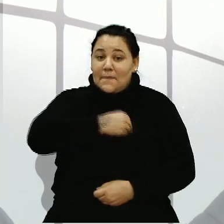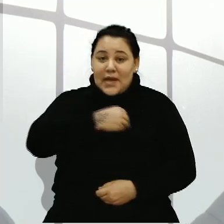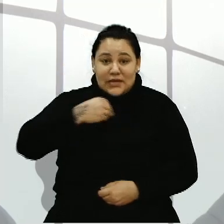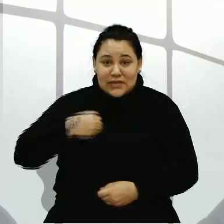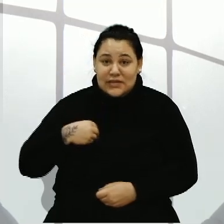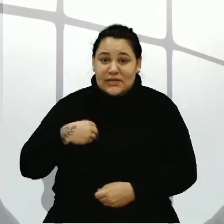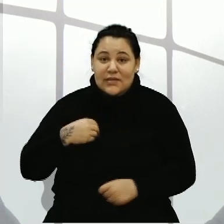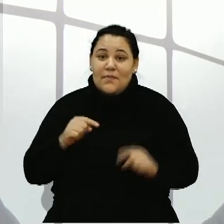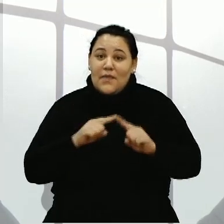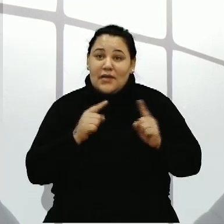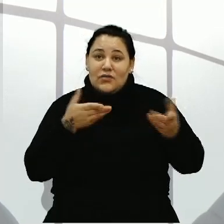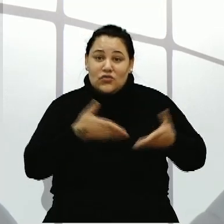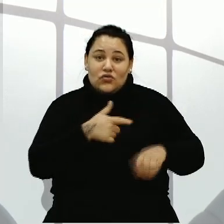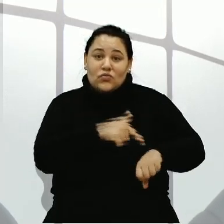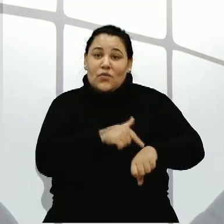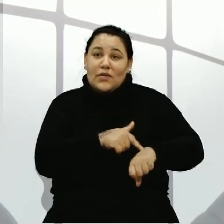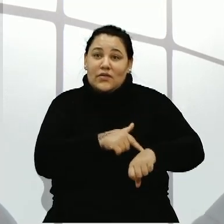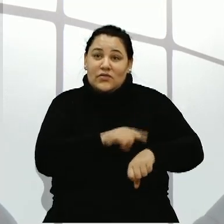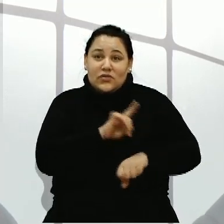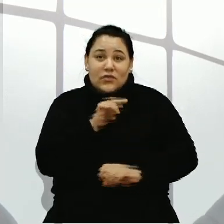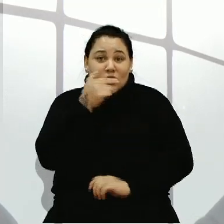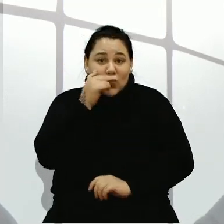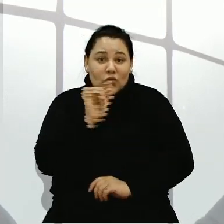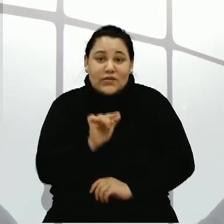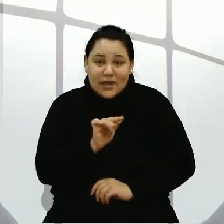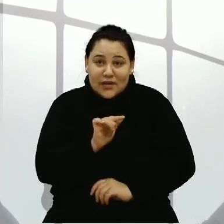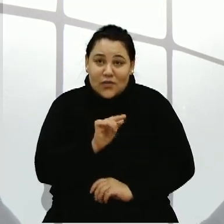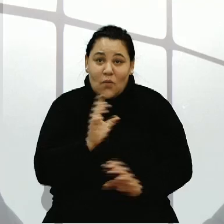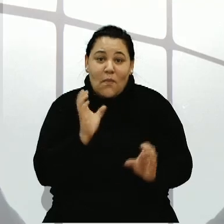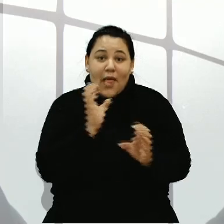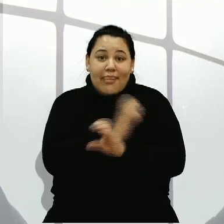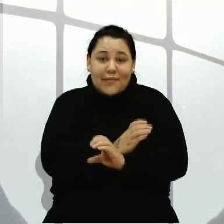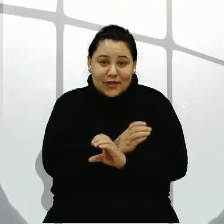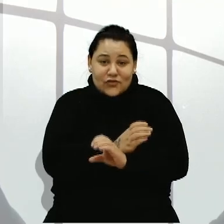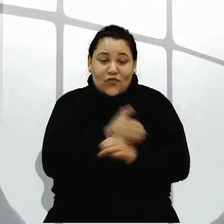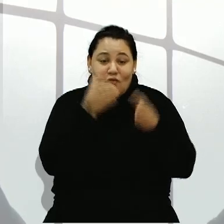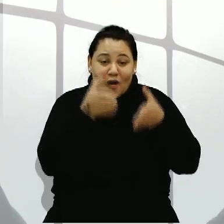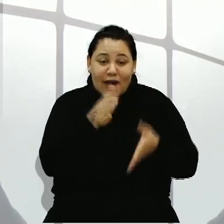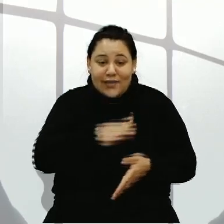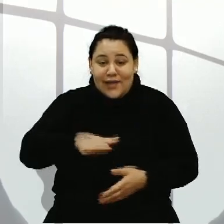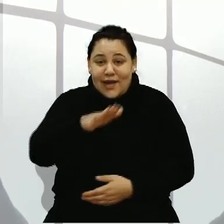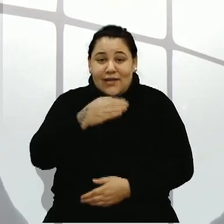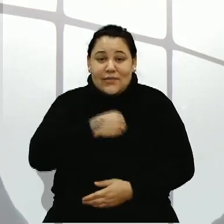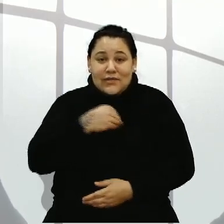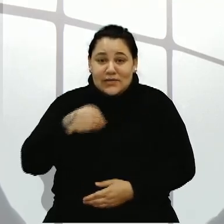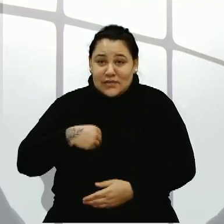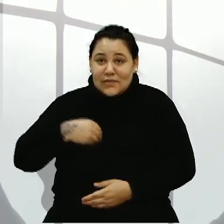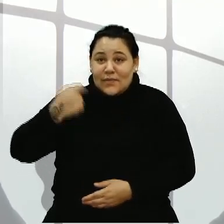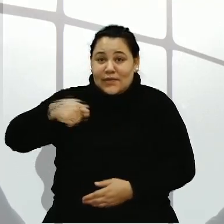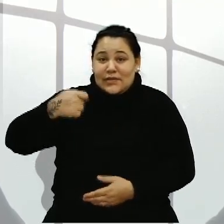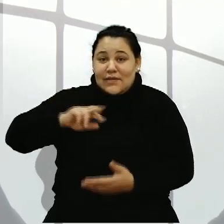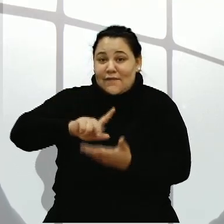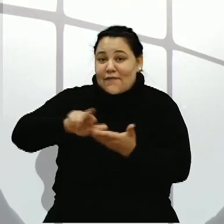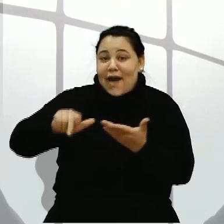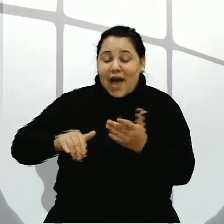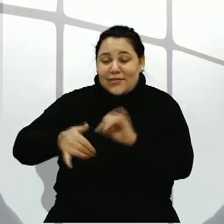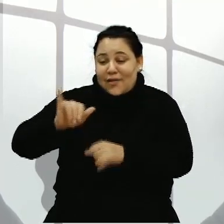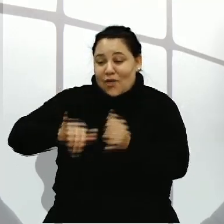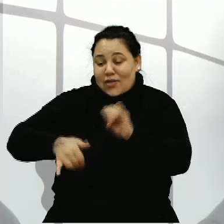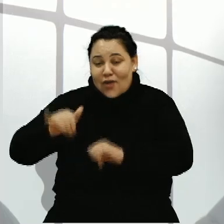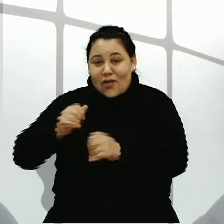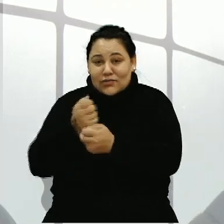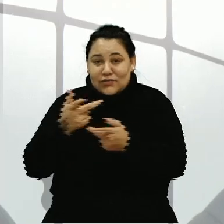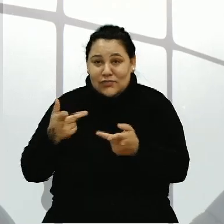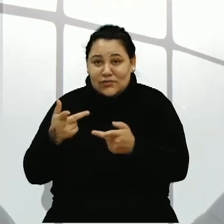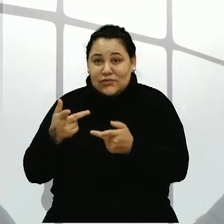mas se hoje, nesse momento, a gente não consegue ter um campo totalmente formatado na área da medicina, porque precisa de vários laboratórios, mas que